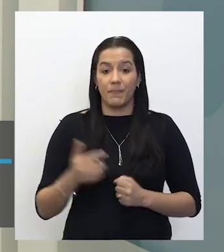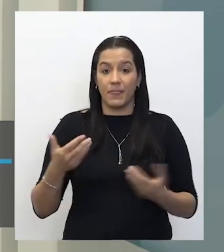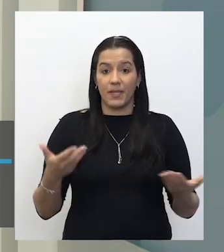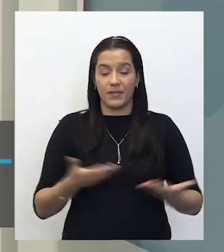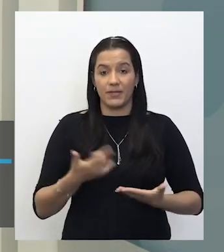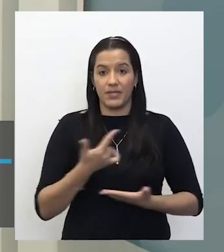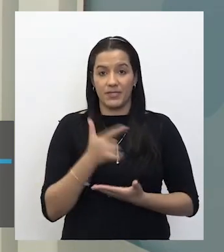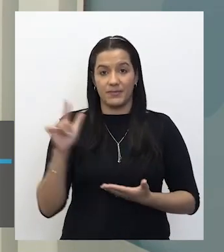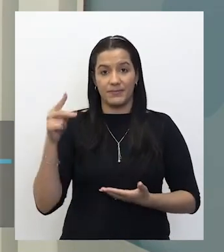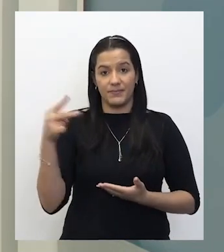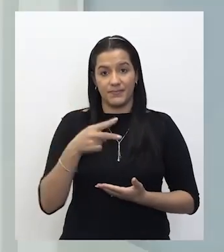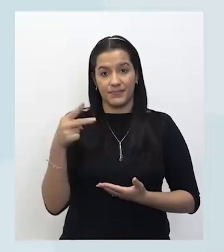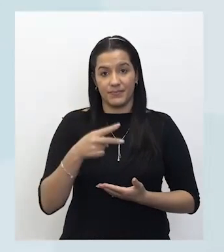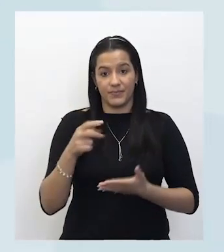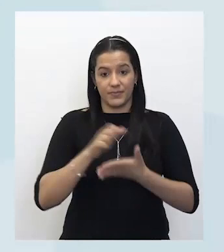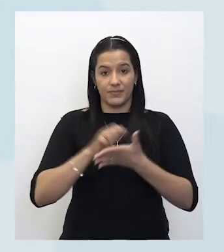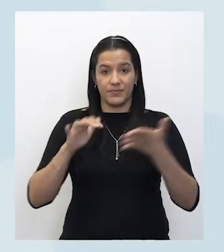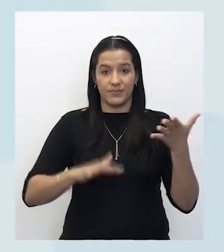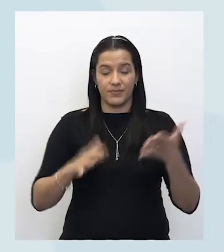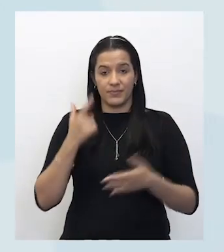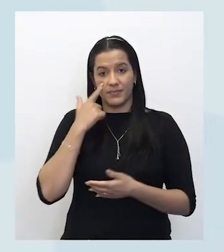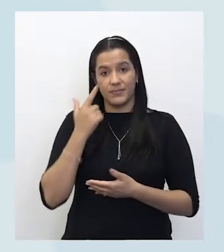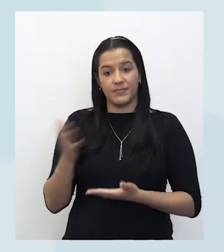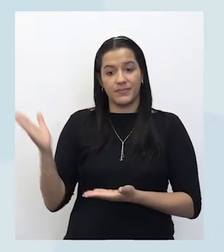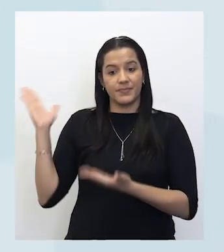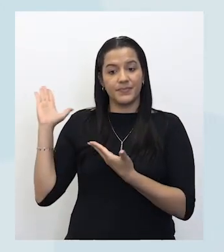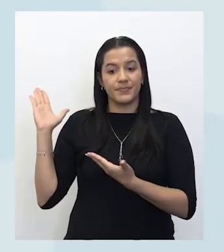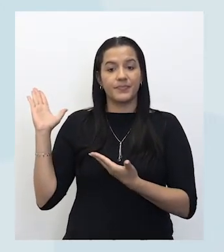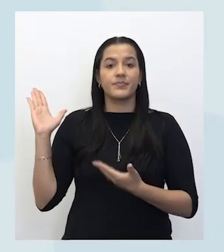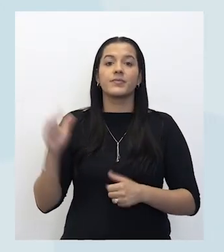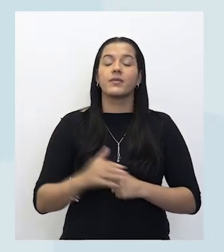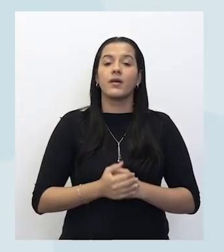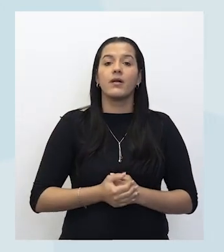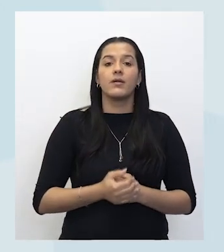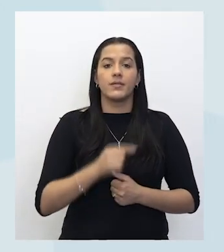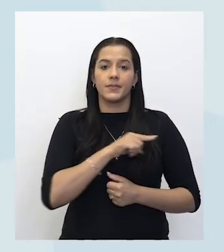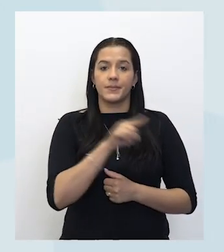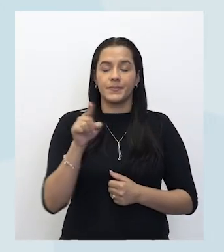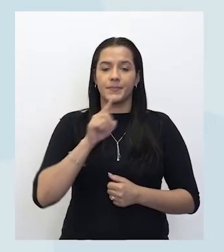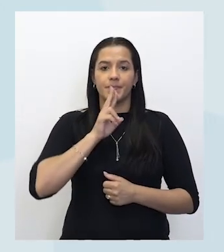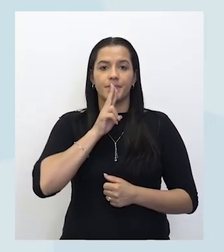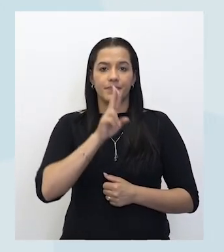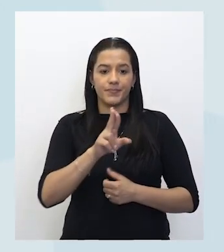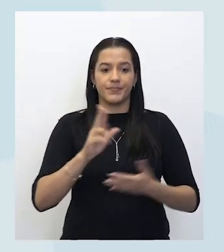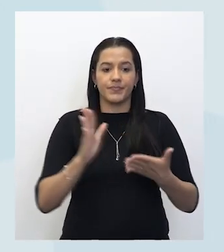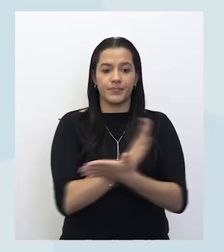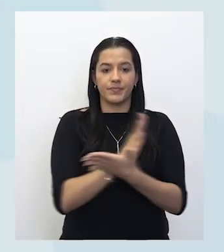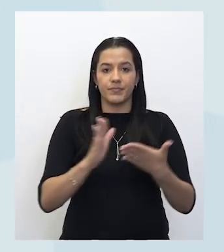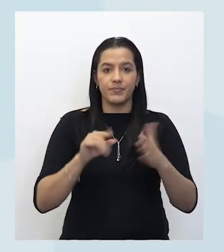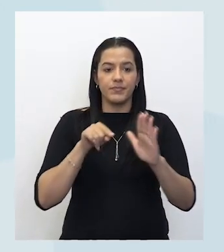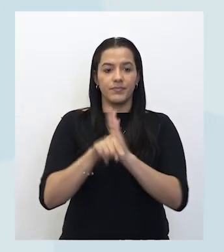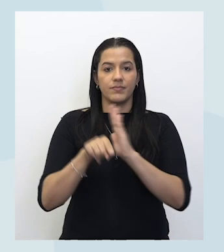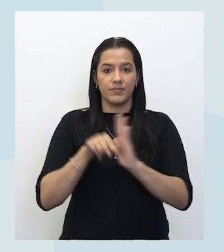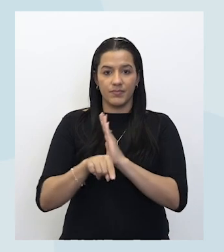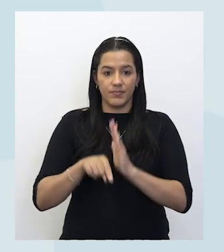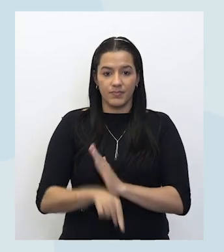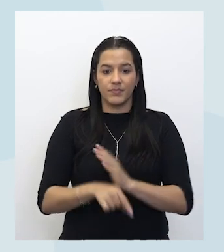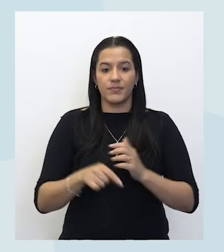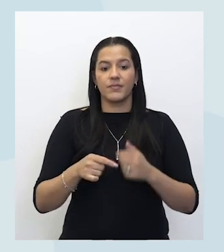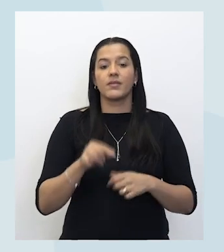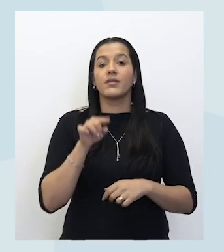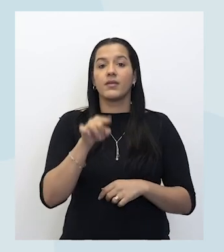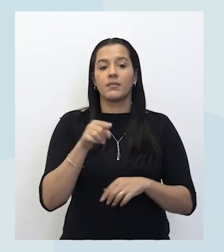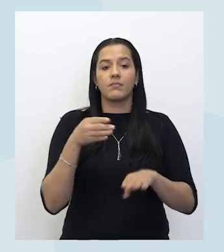segunda atividade. Na tela, por favor, diz lá, responda as seguintes questões no caderno e participe